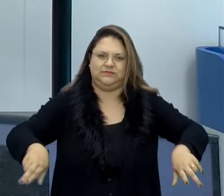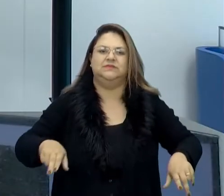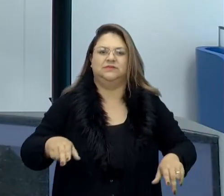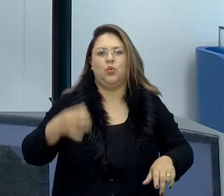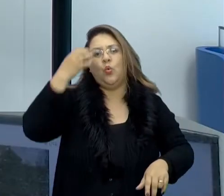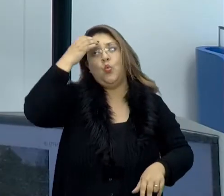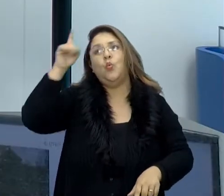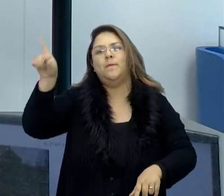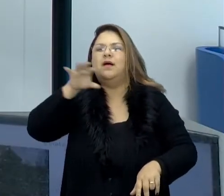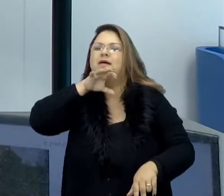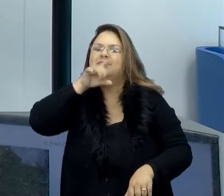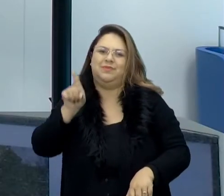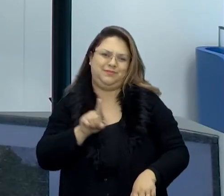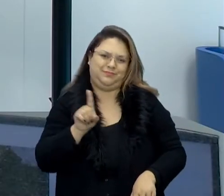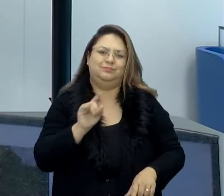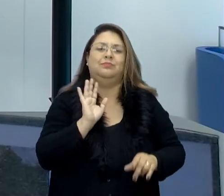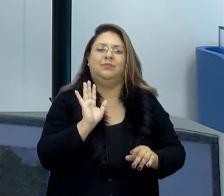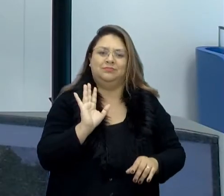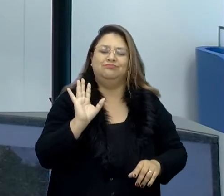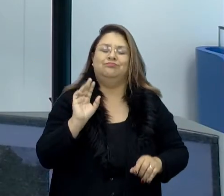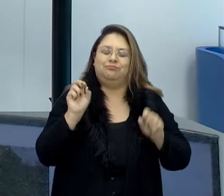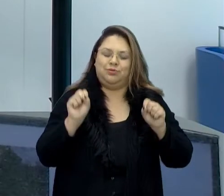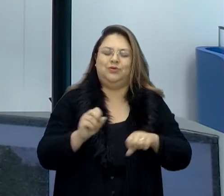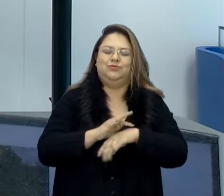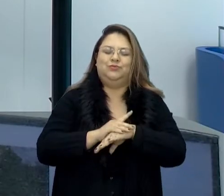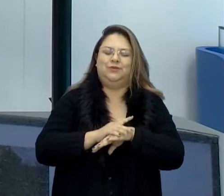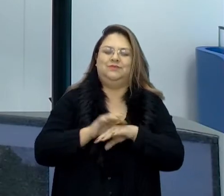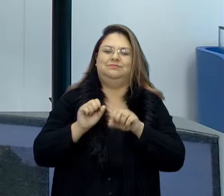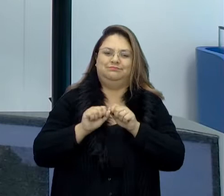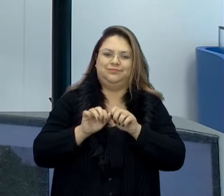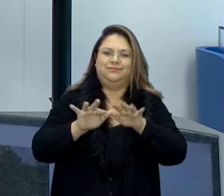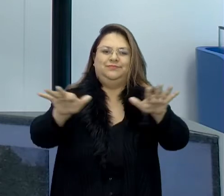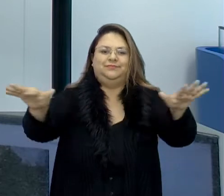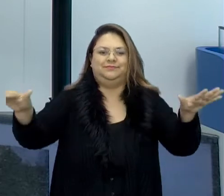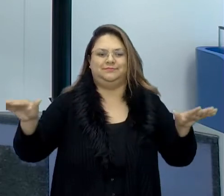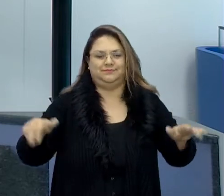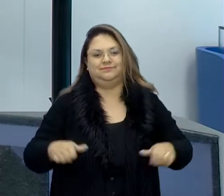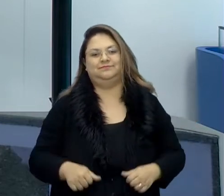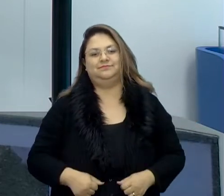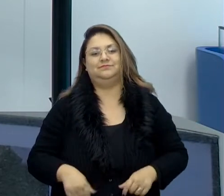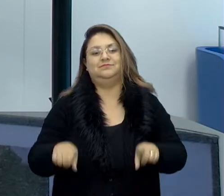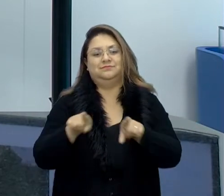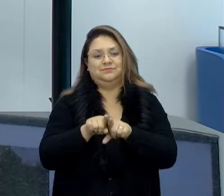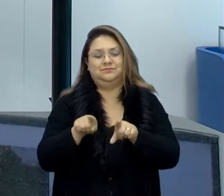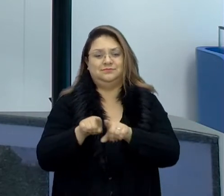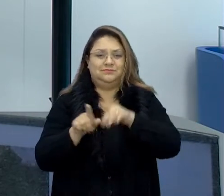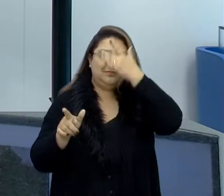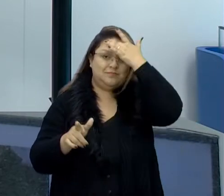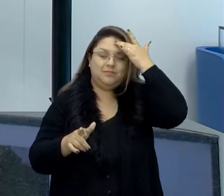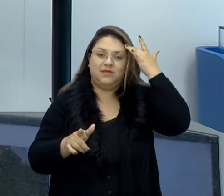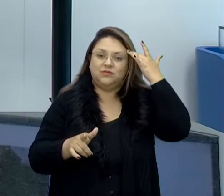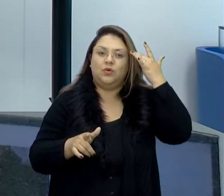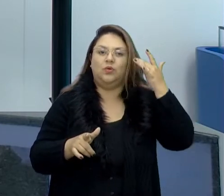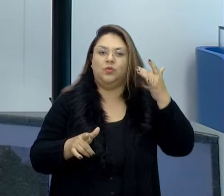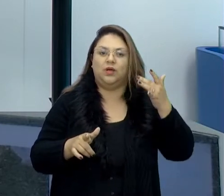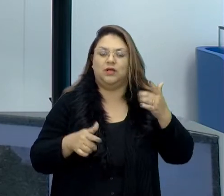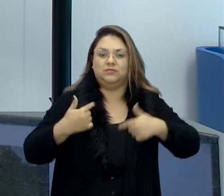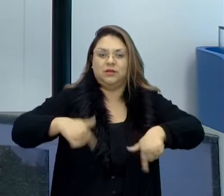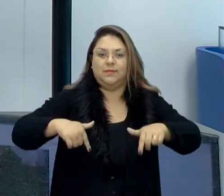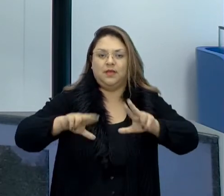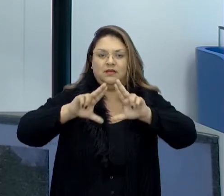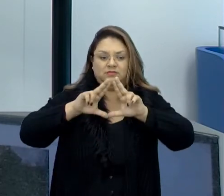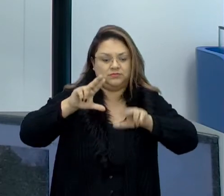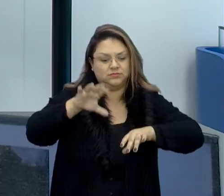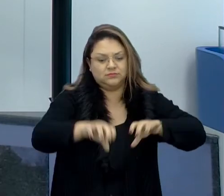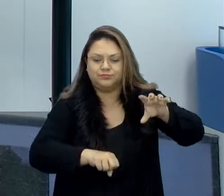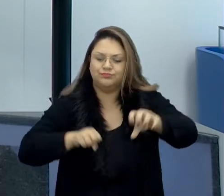por atividades humanas, né? E também os catadores ali de lixo ficam uma condição muito ruim de trabalho,